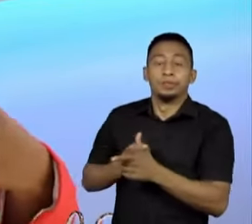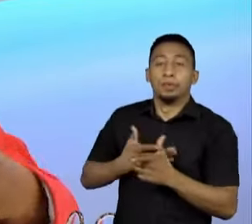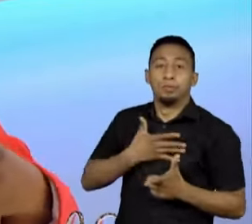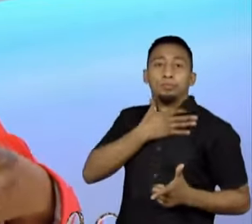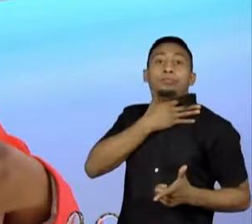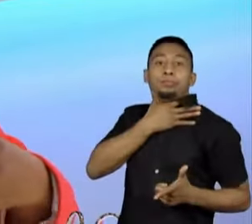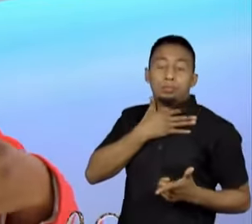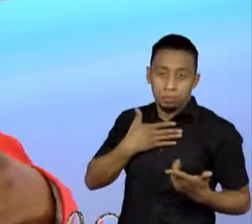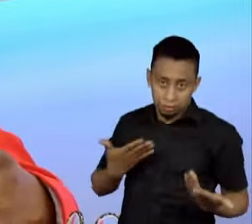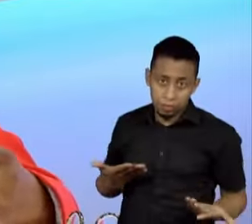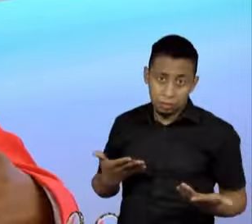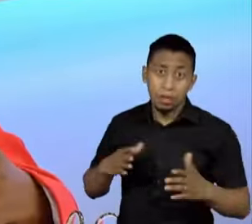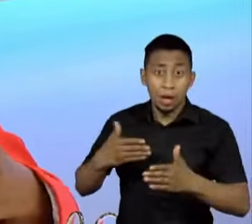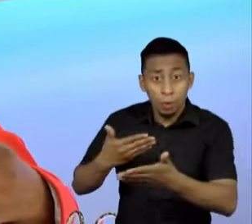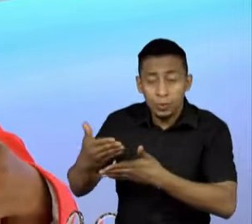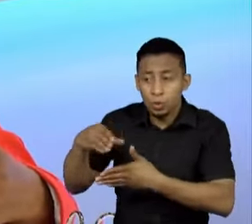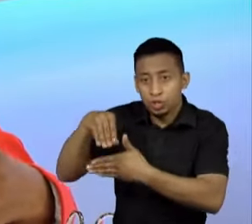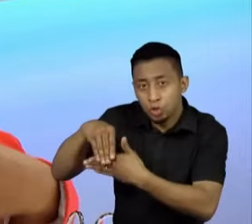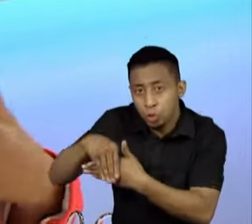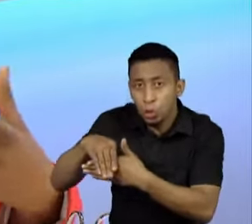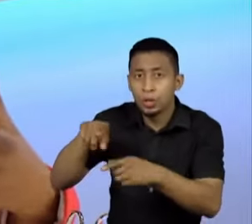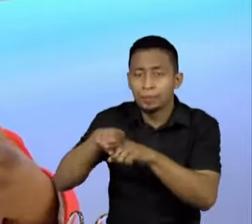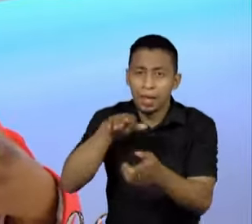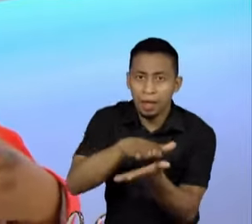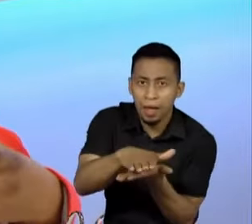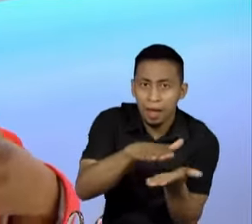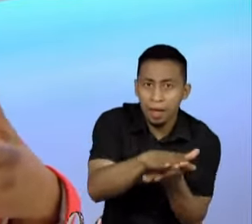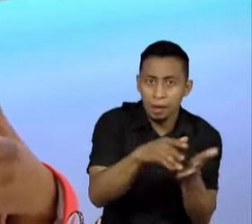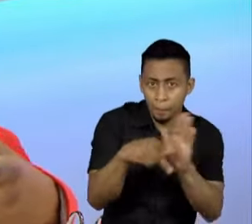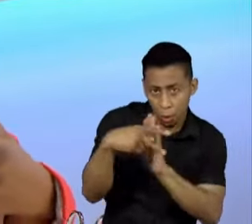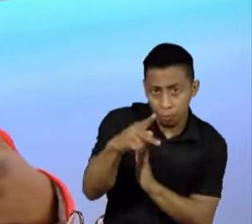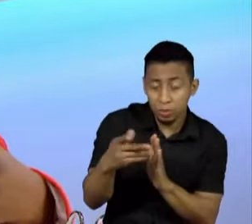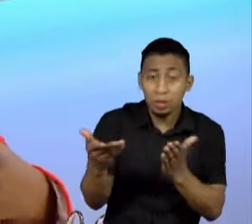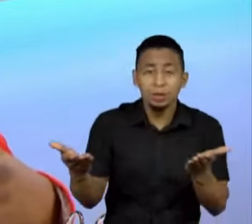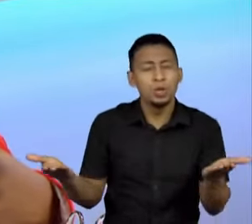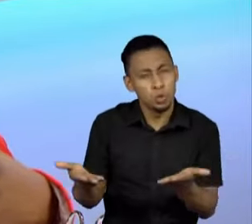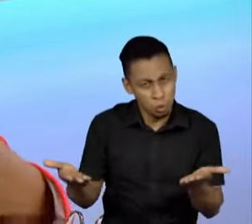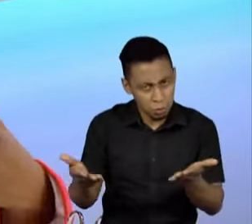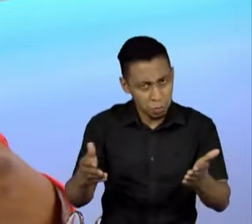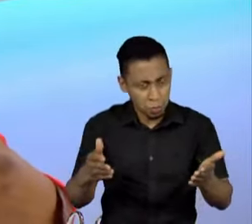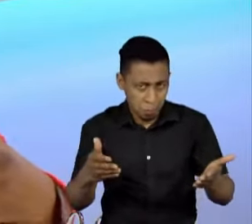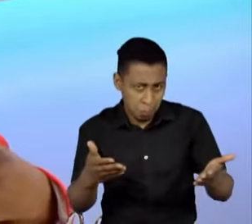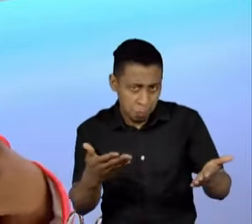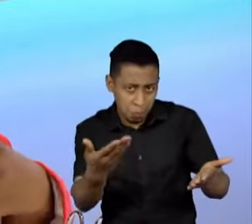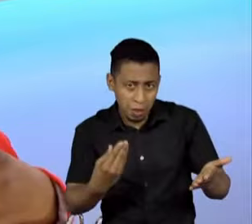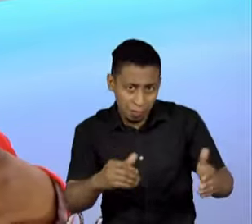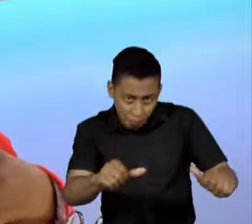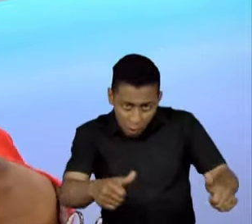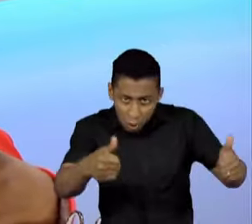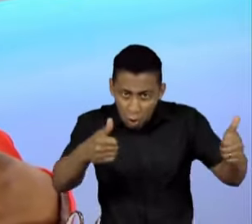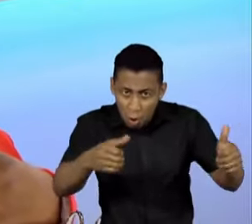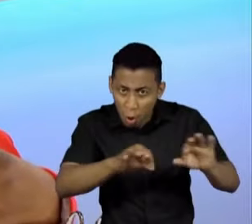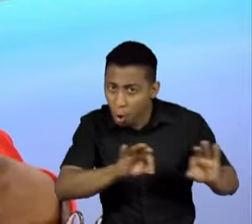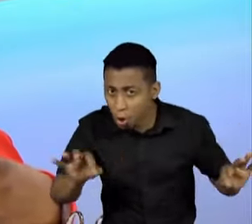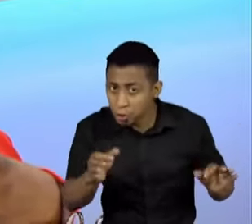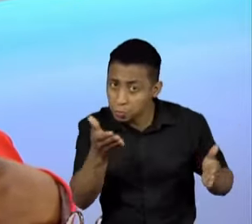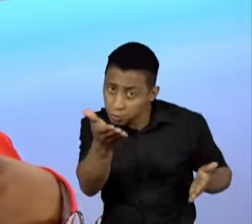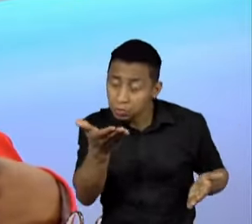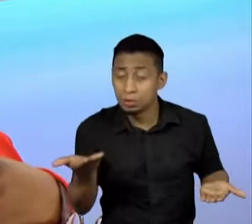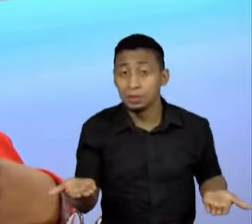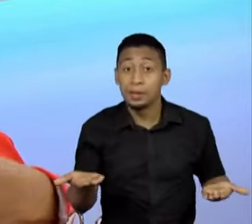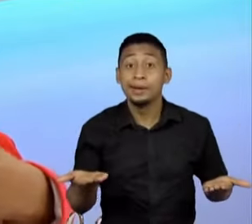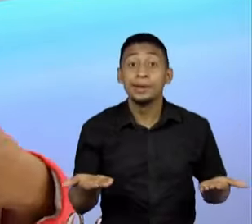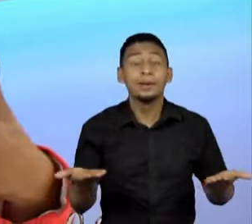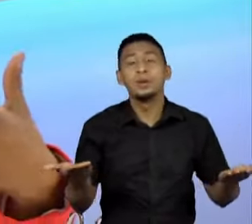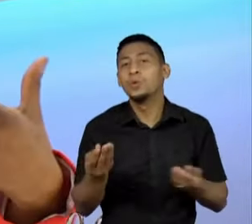editoras, quase gráficas, como a gente diz. Como é que é? Hoje a senhora está numa condição diferente, diferenciada, ótimo. Eu queria saber da senhora, como